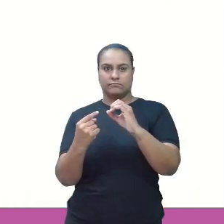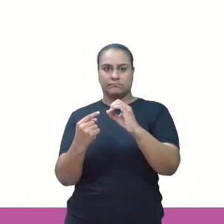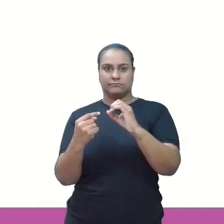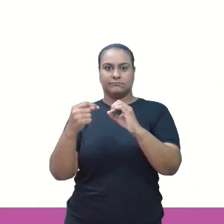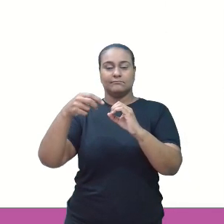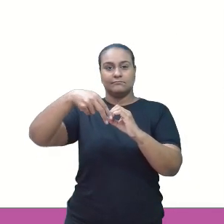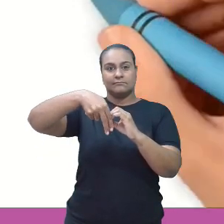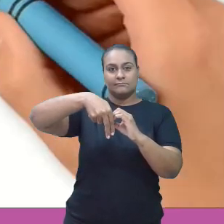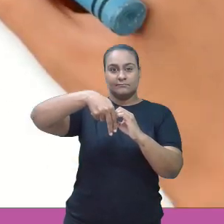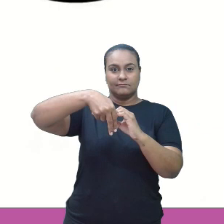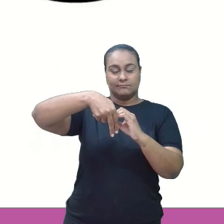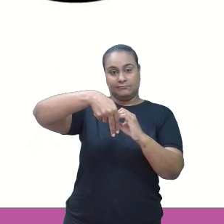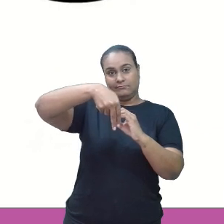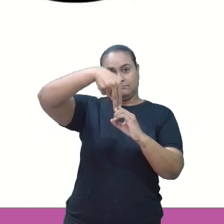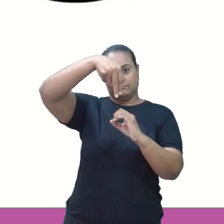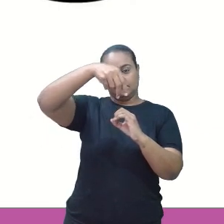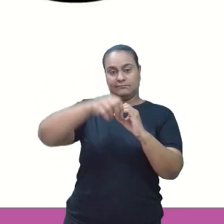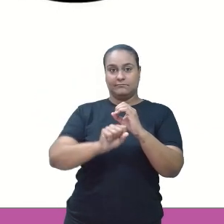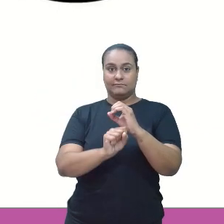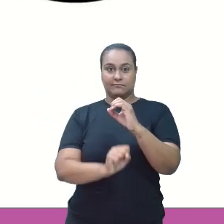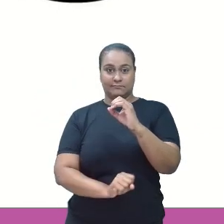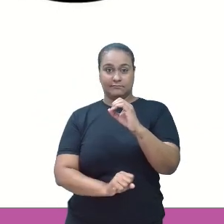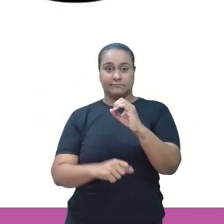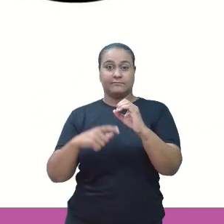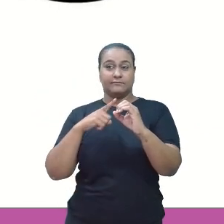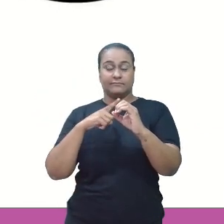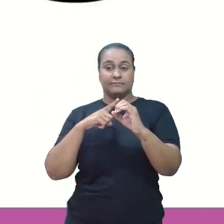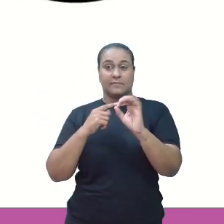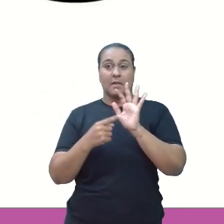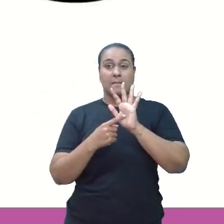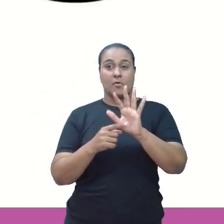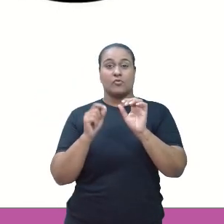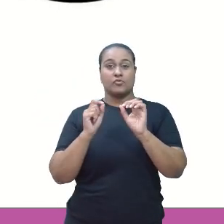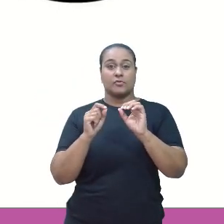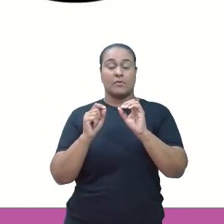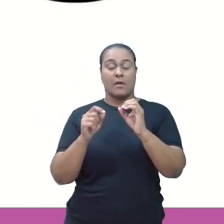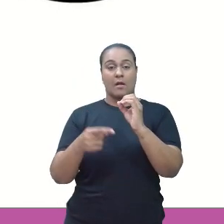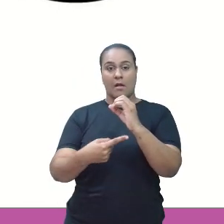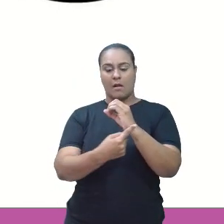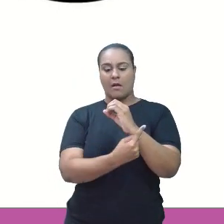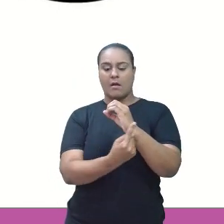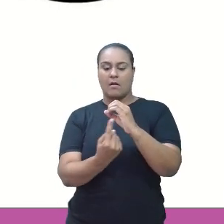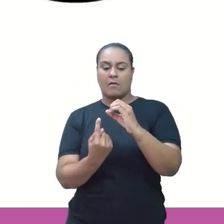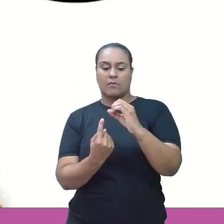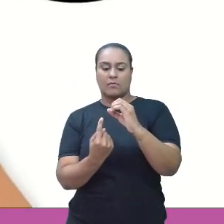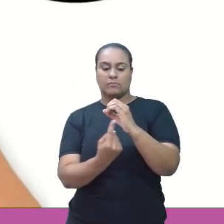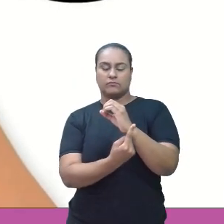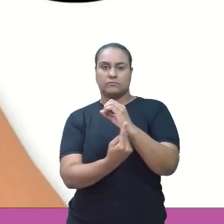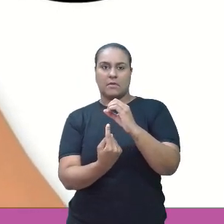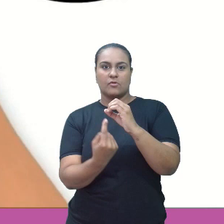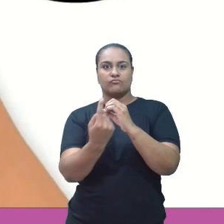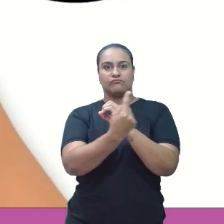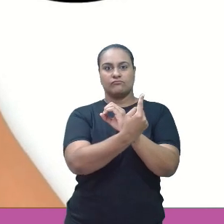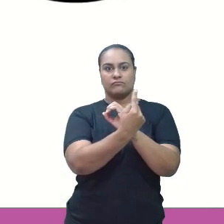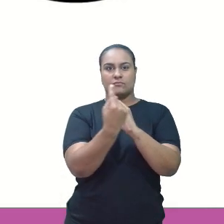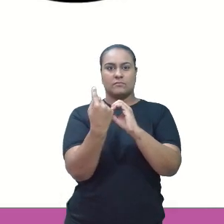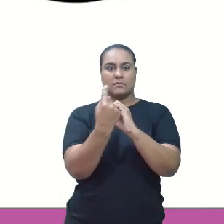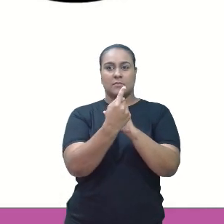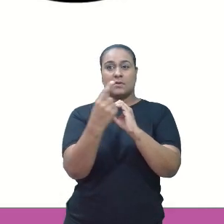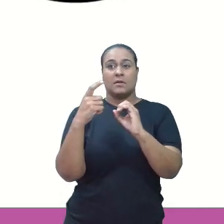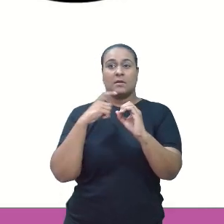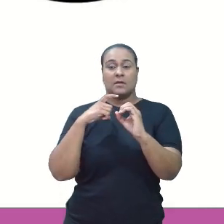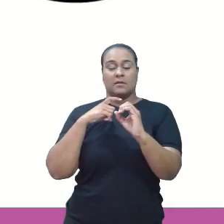e sul. Além do Equador, podemos destacar os trópicos de Câncer e de Capricórnio, bem como os